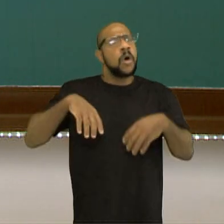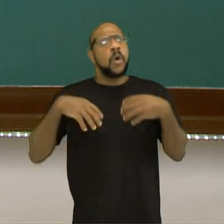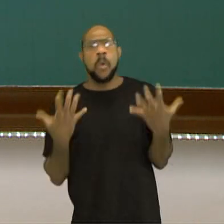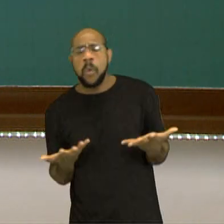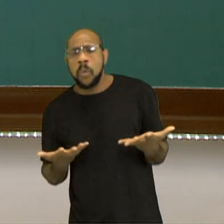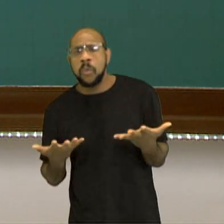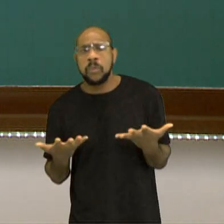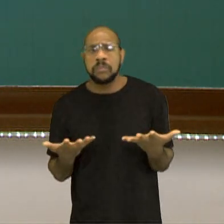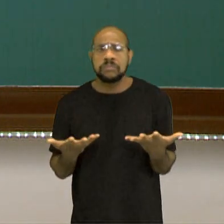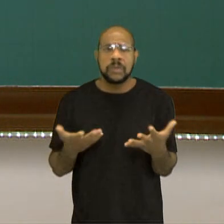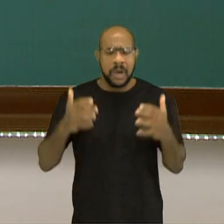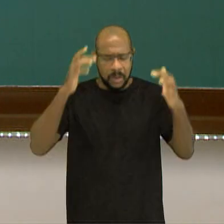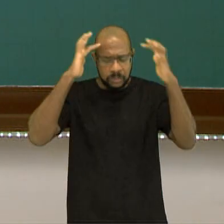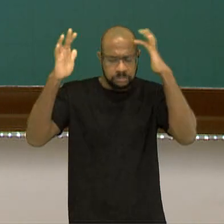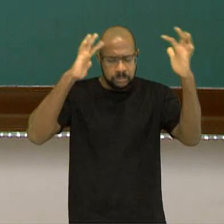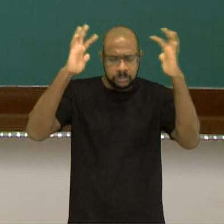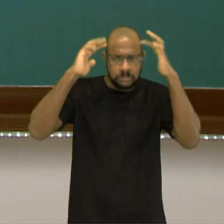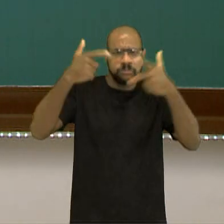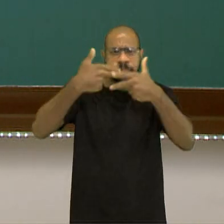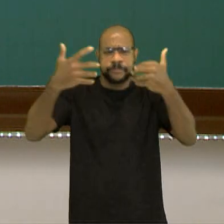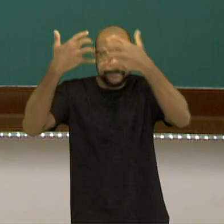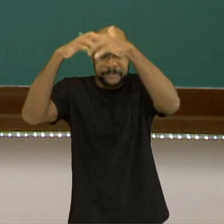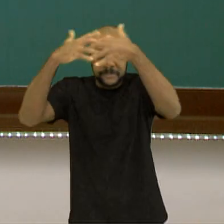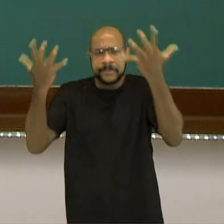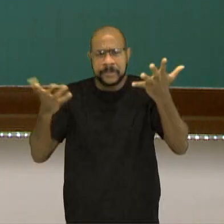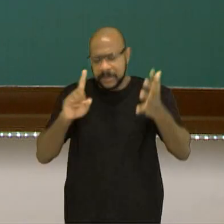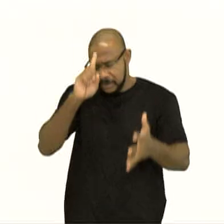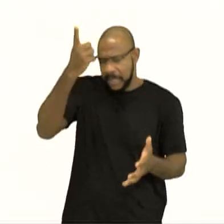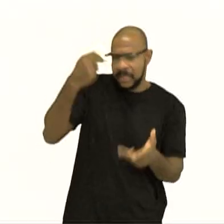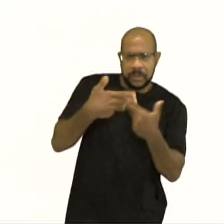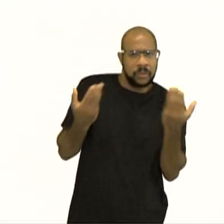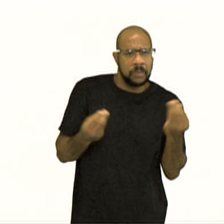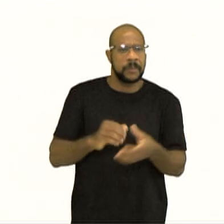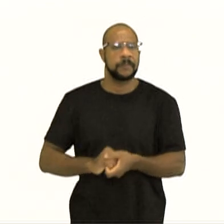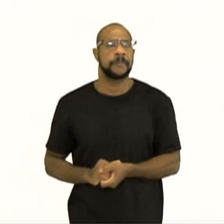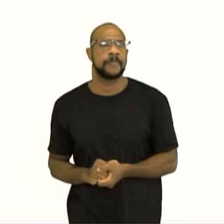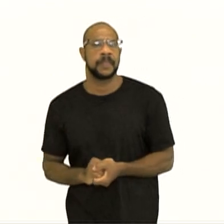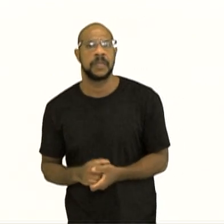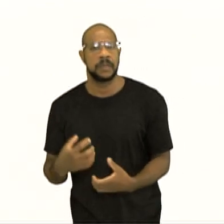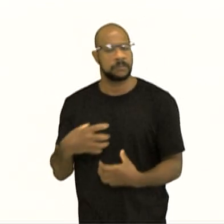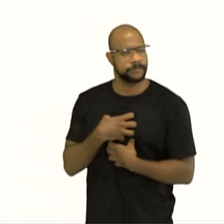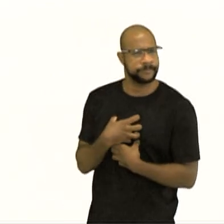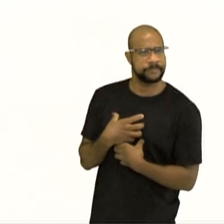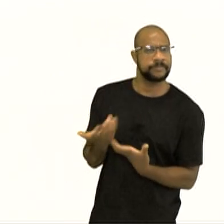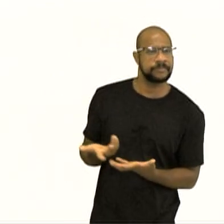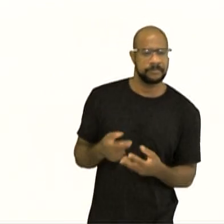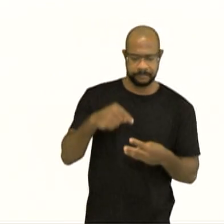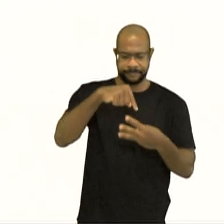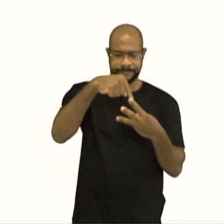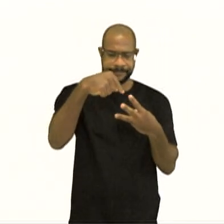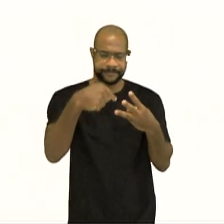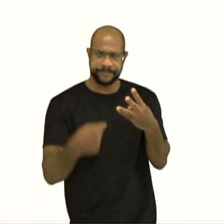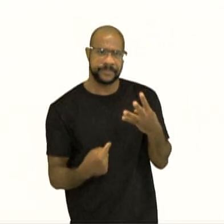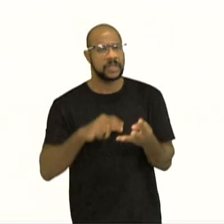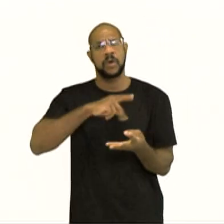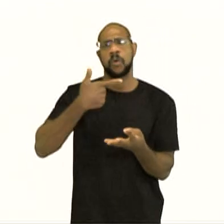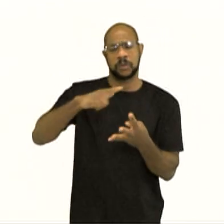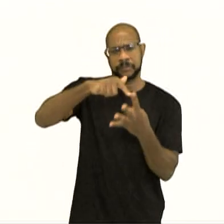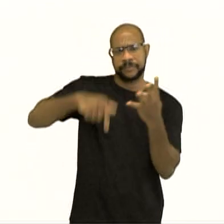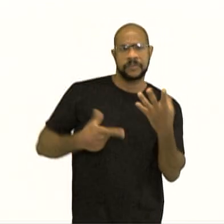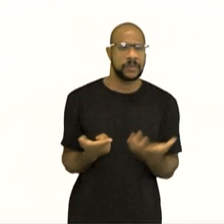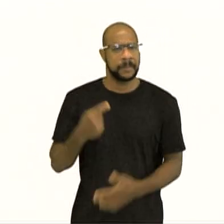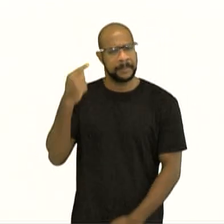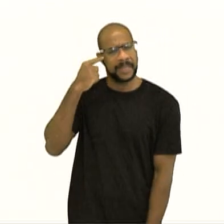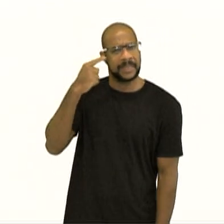as minhas ideias? Essa e outras tantas questões foram pensadas por um filósofo grego